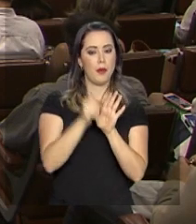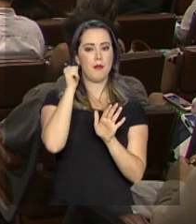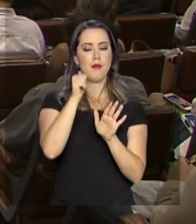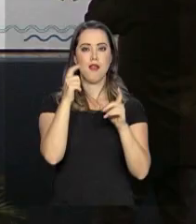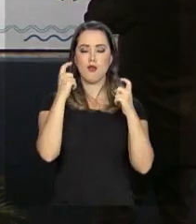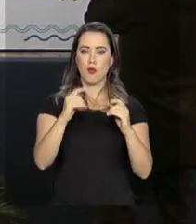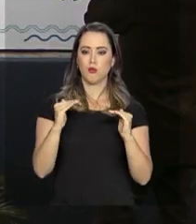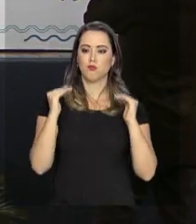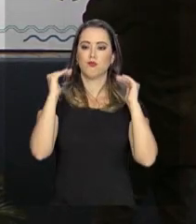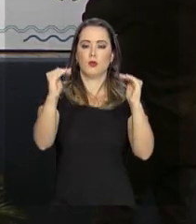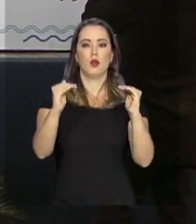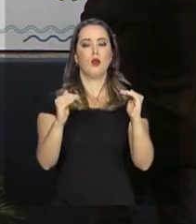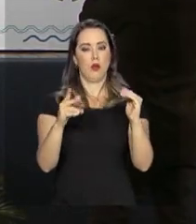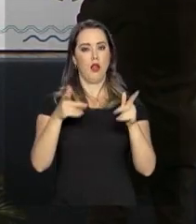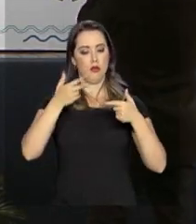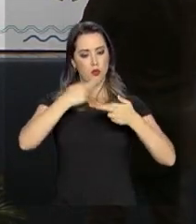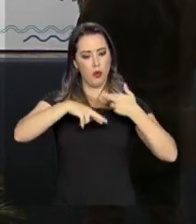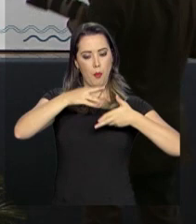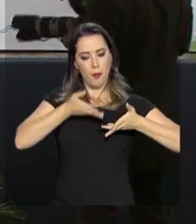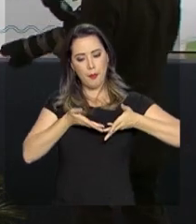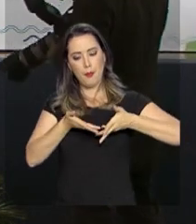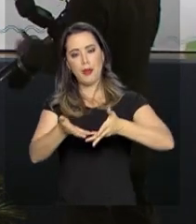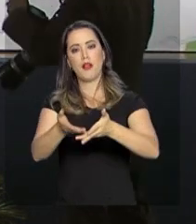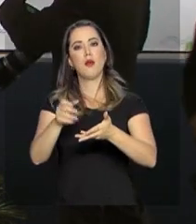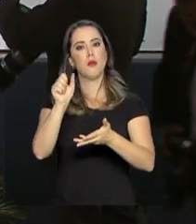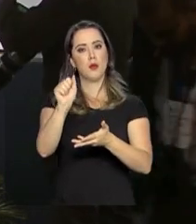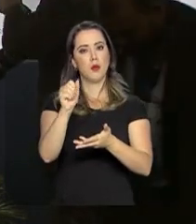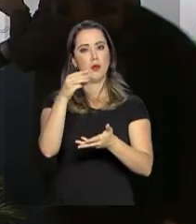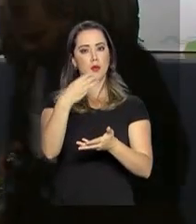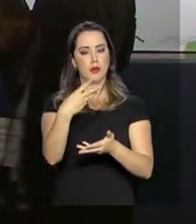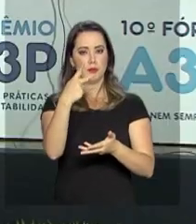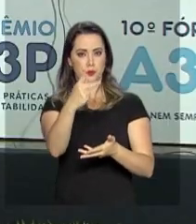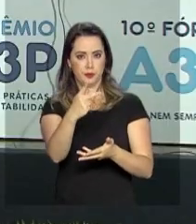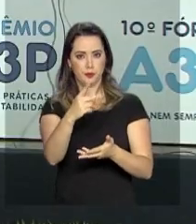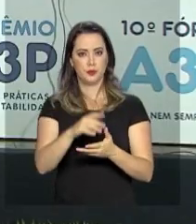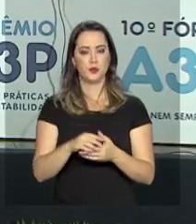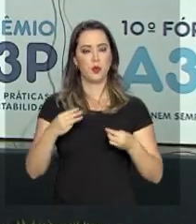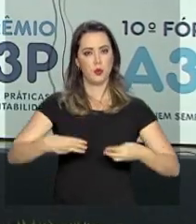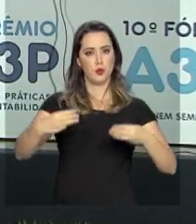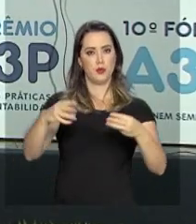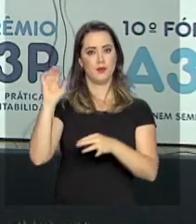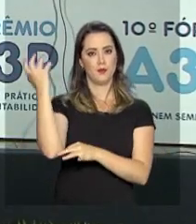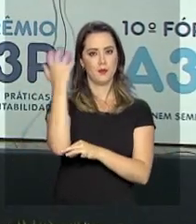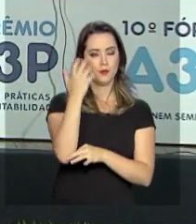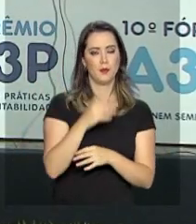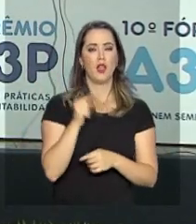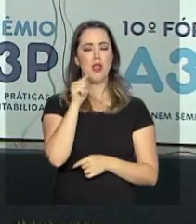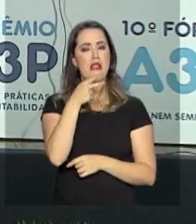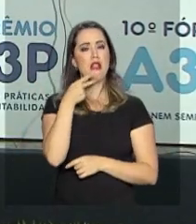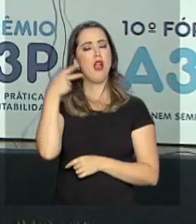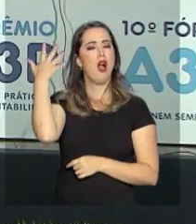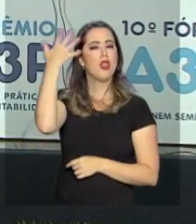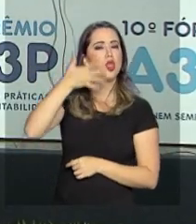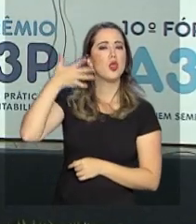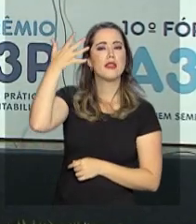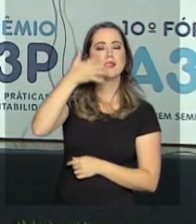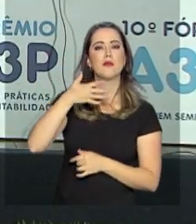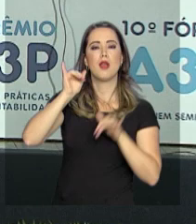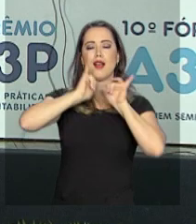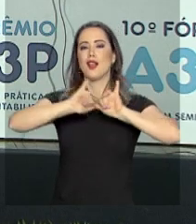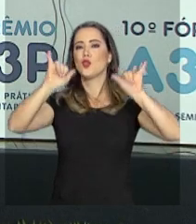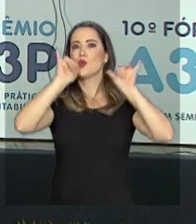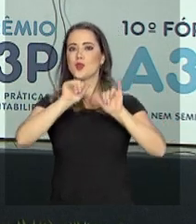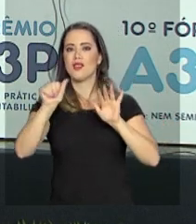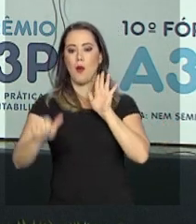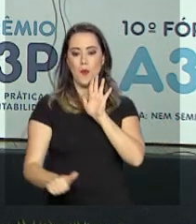lugar do prêmio A3P, promovido pelo Ministério do Meio Ambiente. Senhoras e senhores, o primeiro lugar